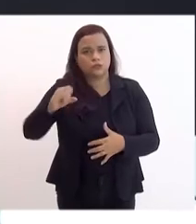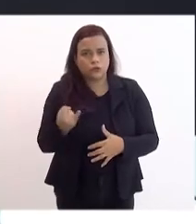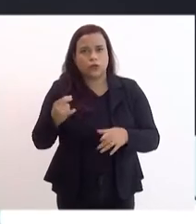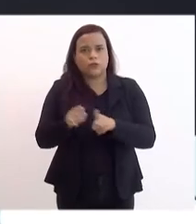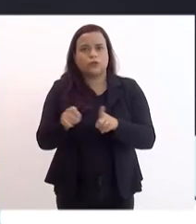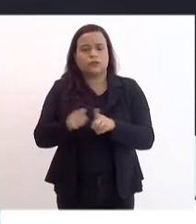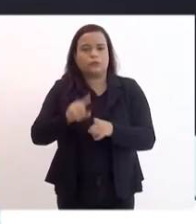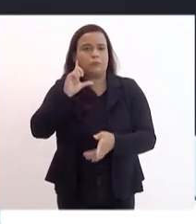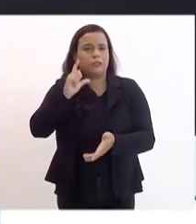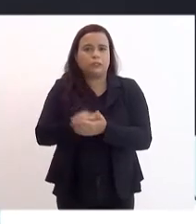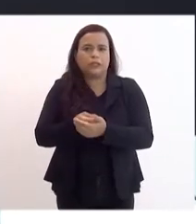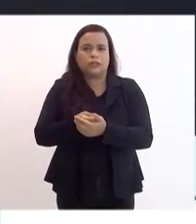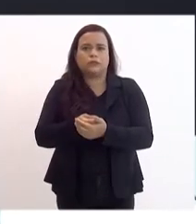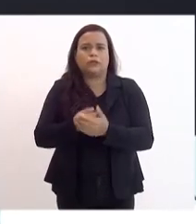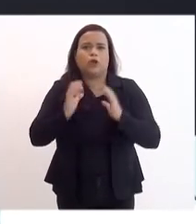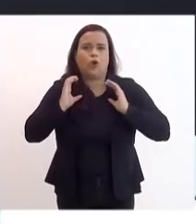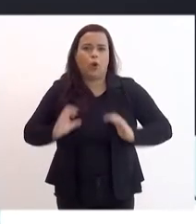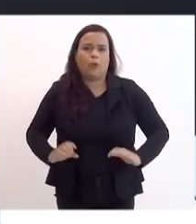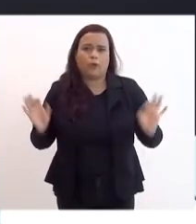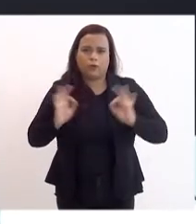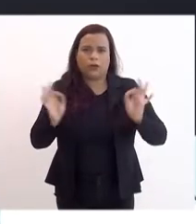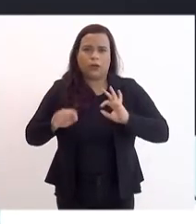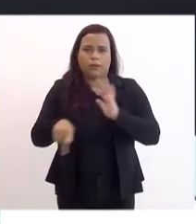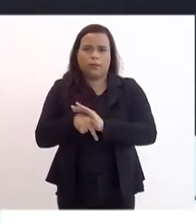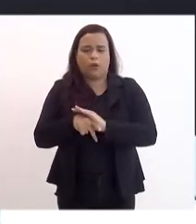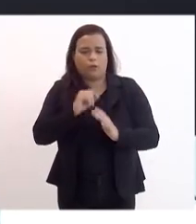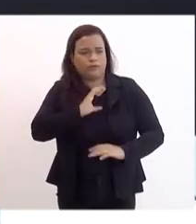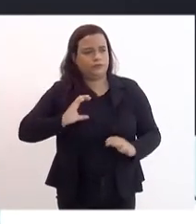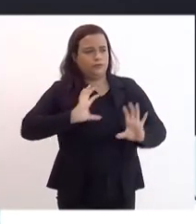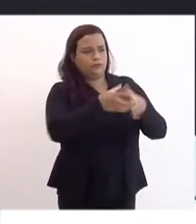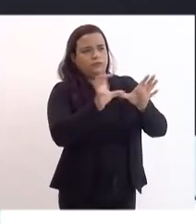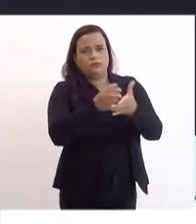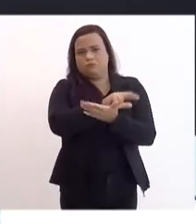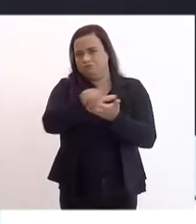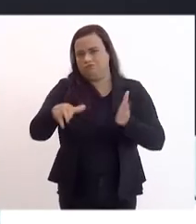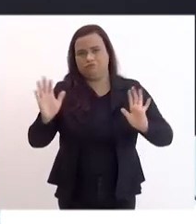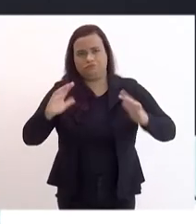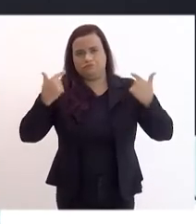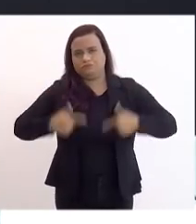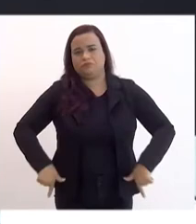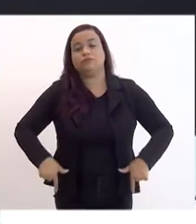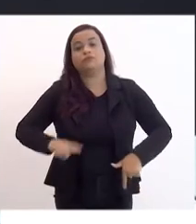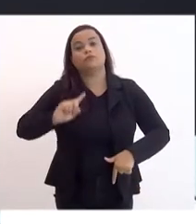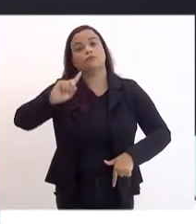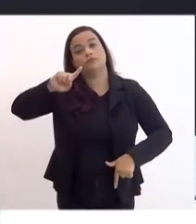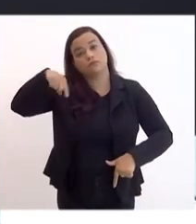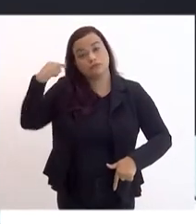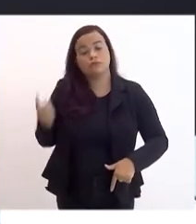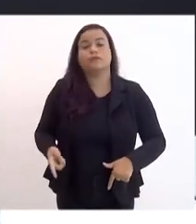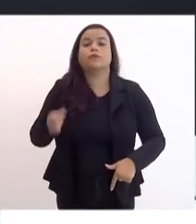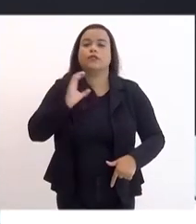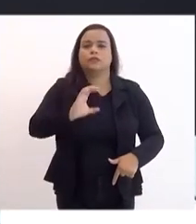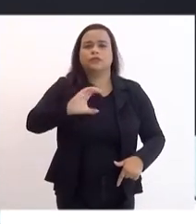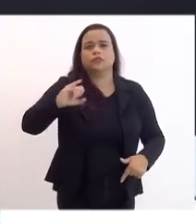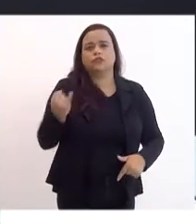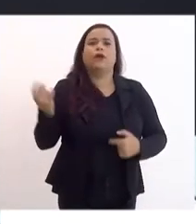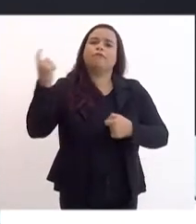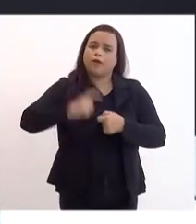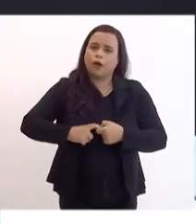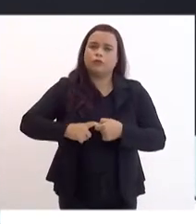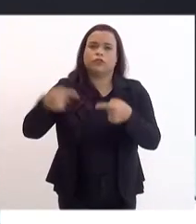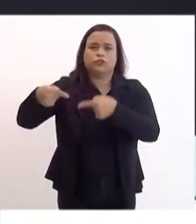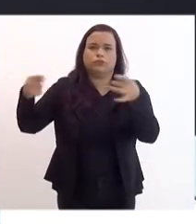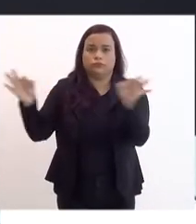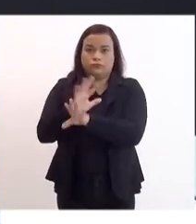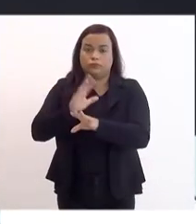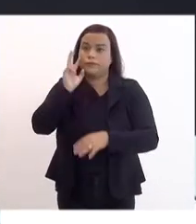determina nenhum comportamento de outras comissões. E voltar à CCJ depois dessa discussão, que a gente também assistiria para saber como é